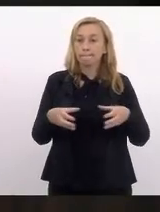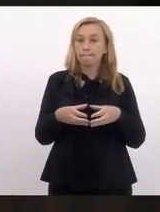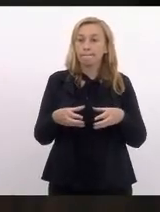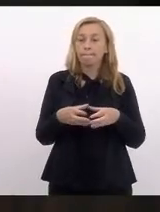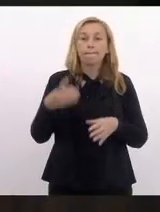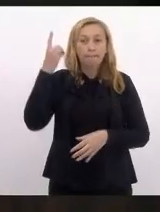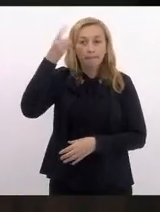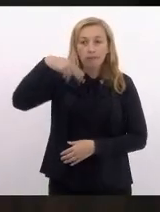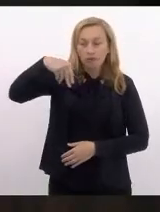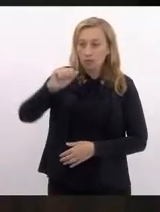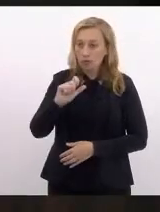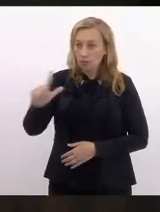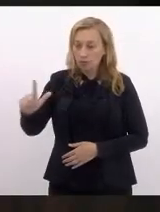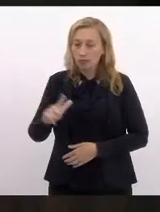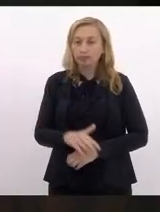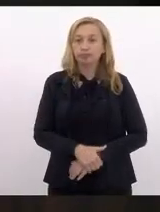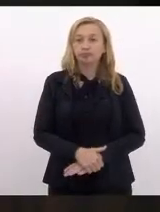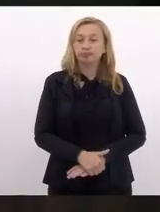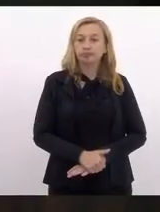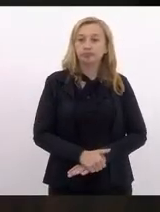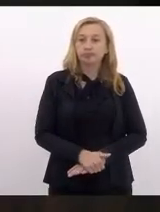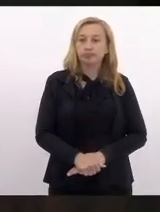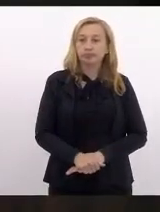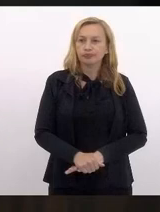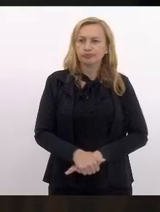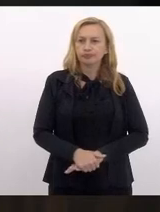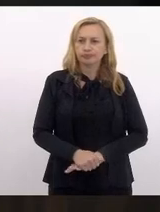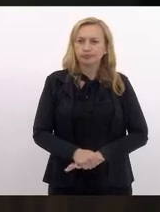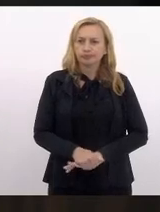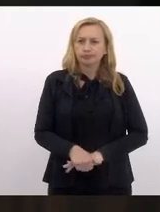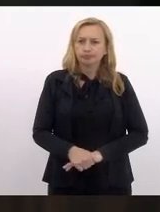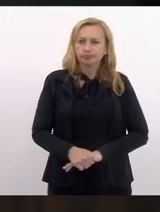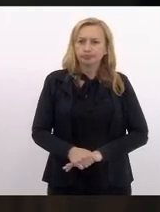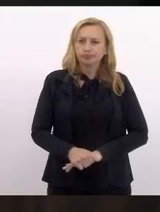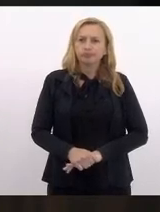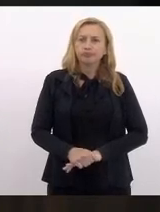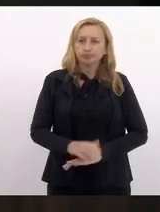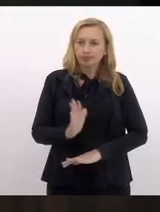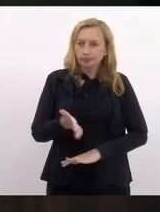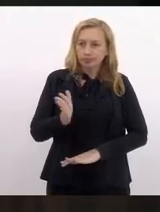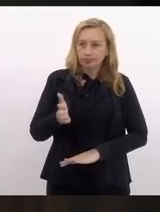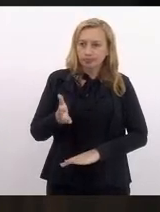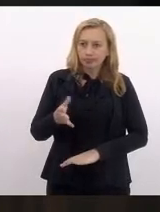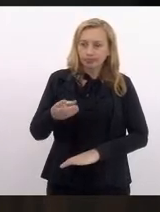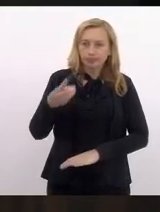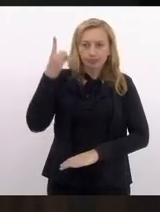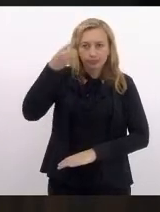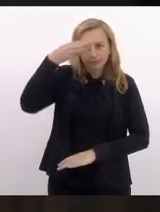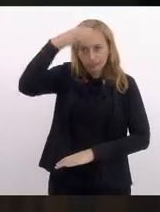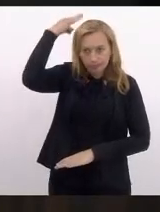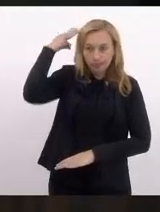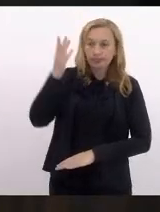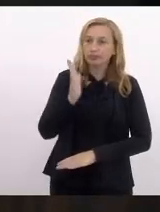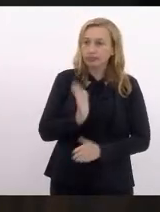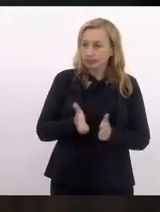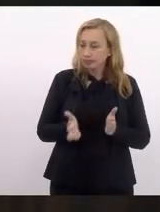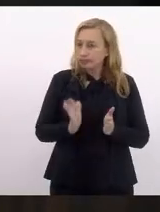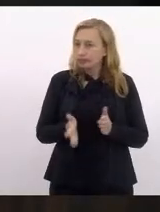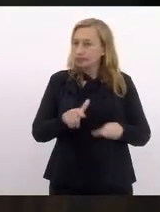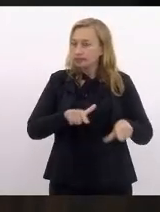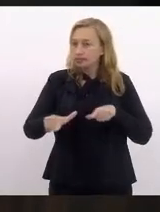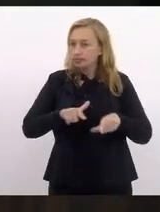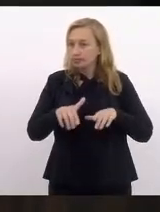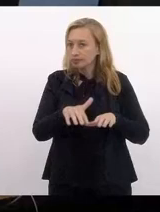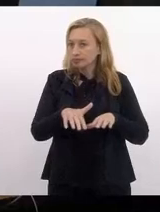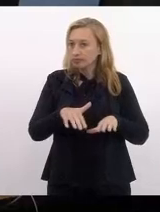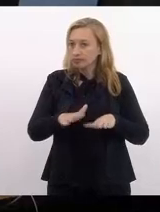Carvalho o resultado Noel em seguida já aí Márcio já saiu do trabalho da ordem para falar do